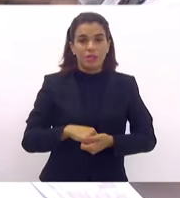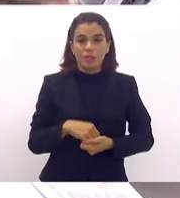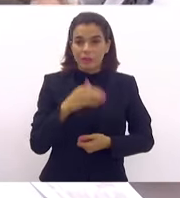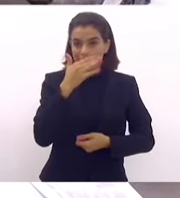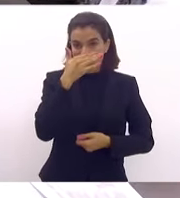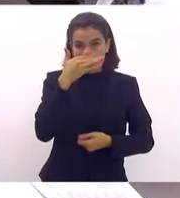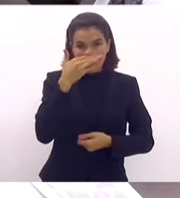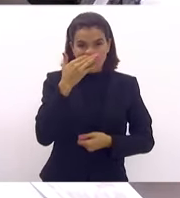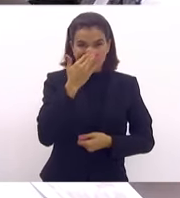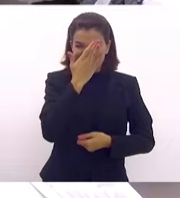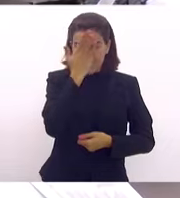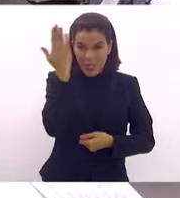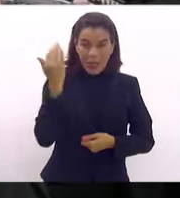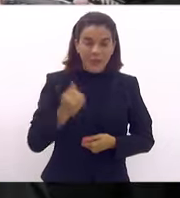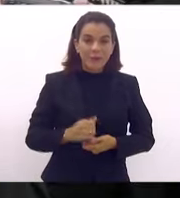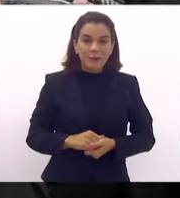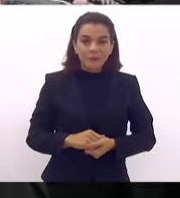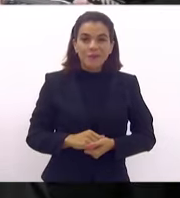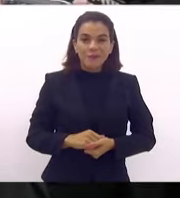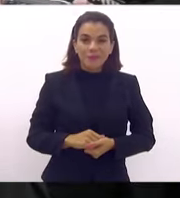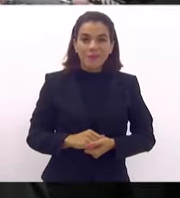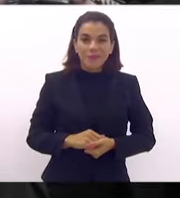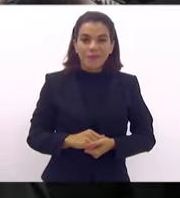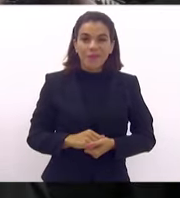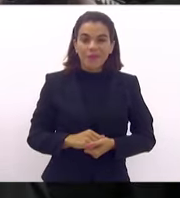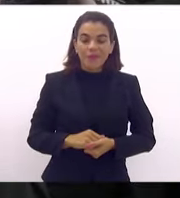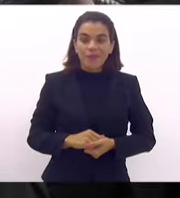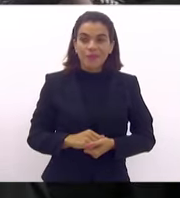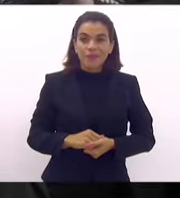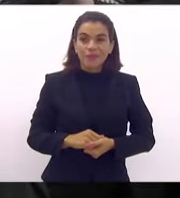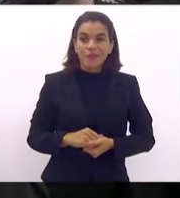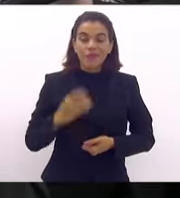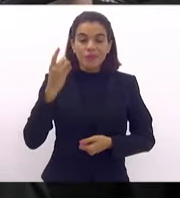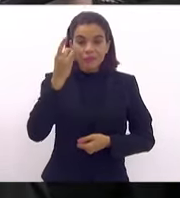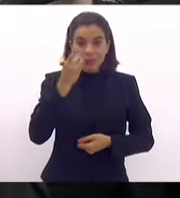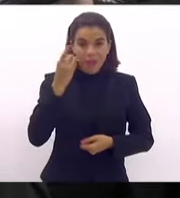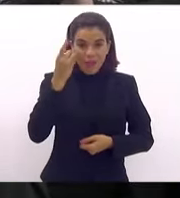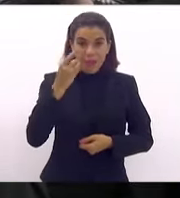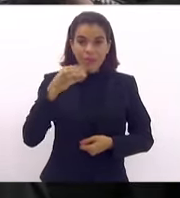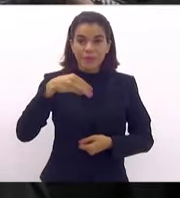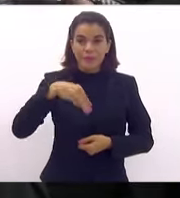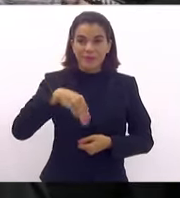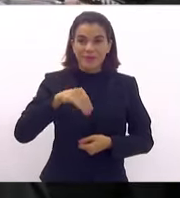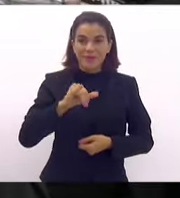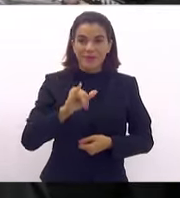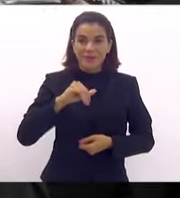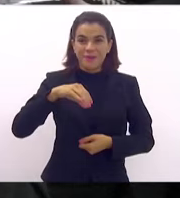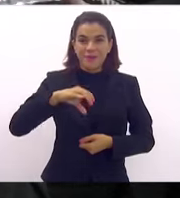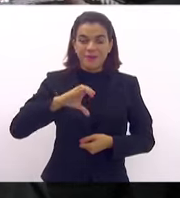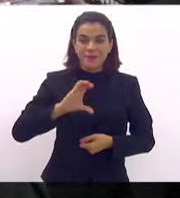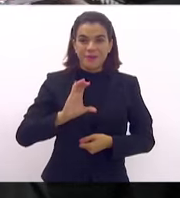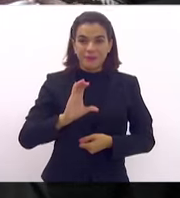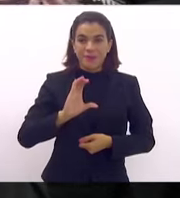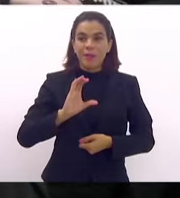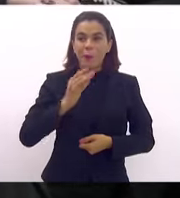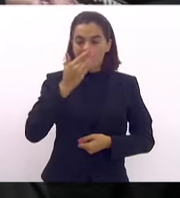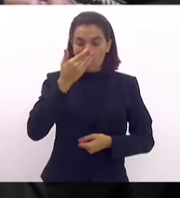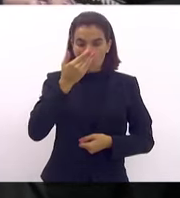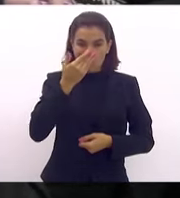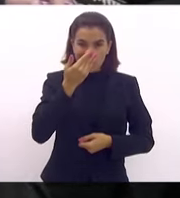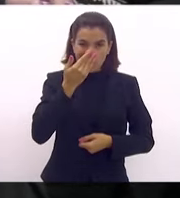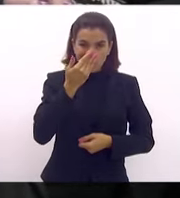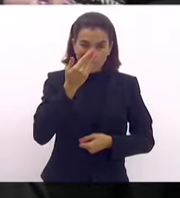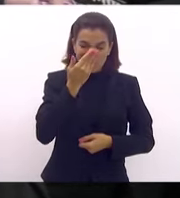Presidente, primeiro eu quero elogiar o deputado Carlos Mink pela iniciativa e Vossa Excelência pela